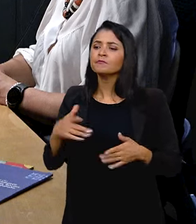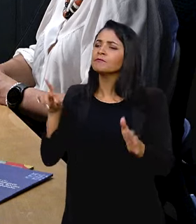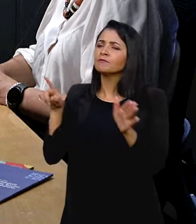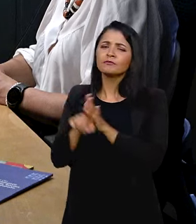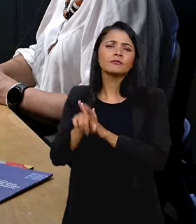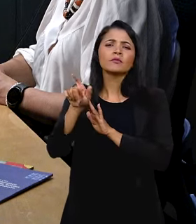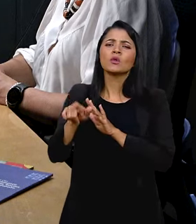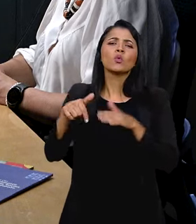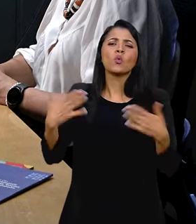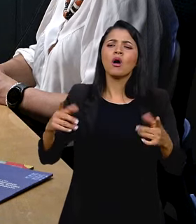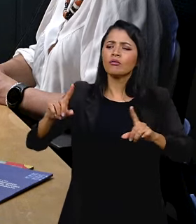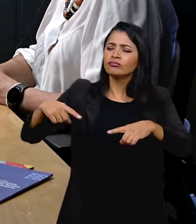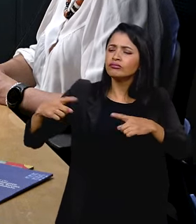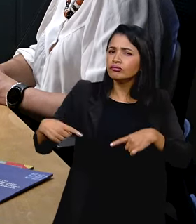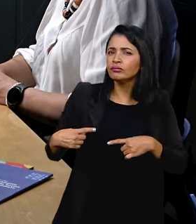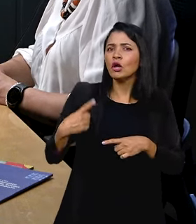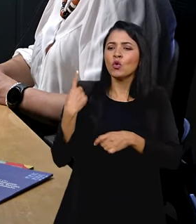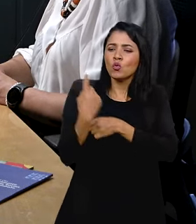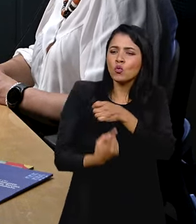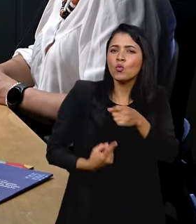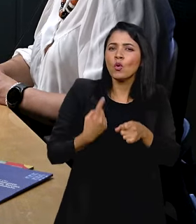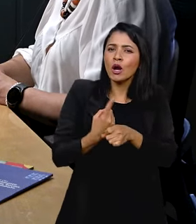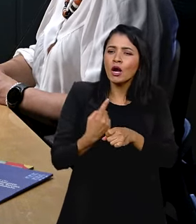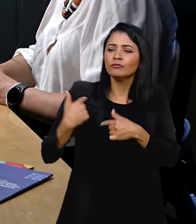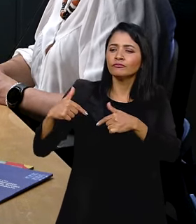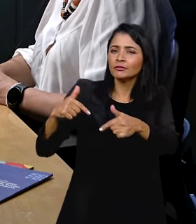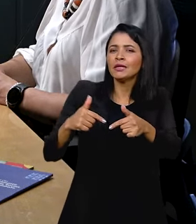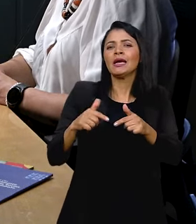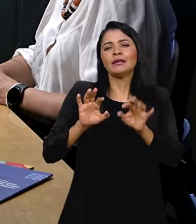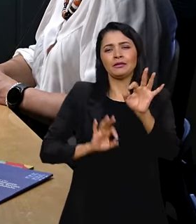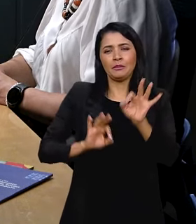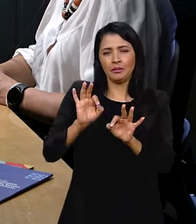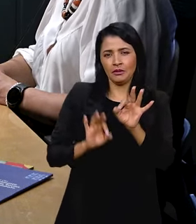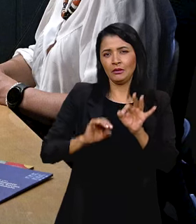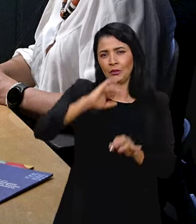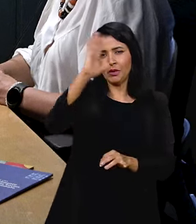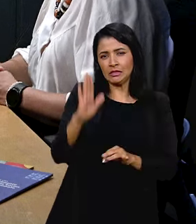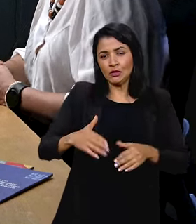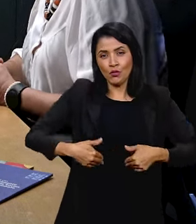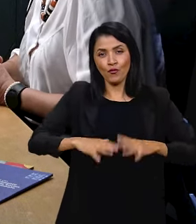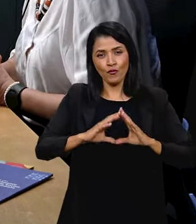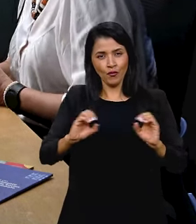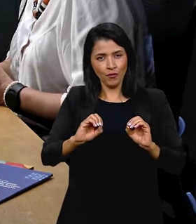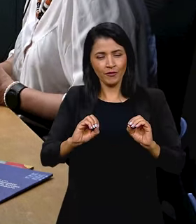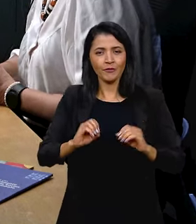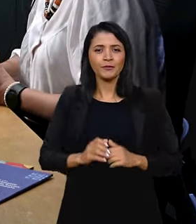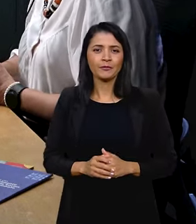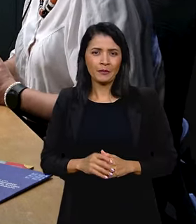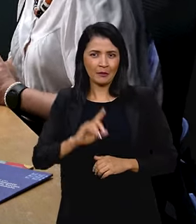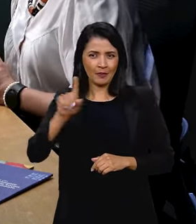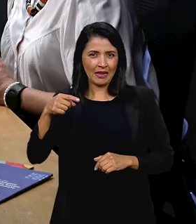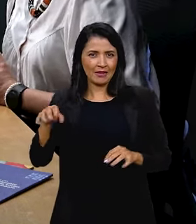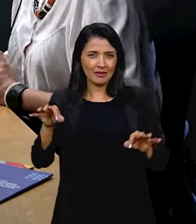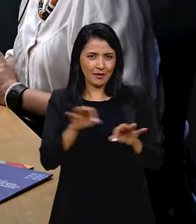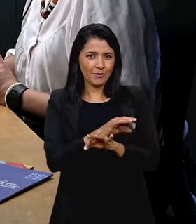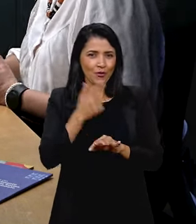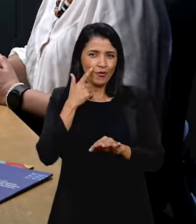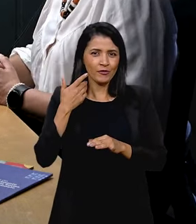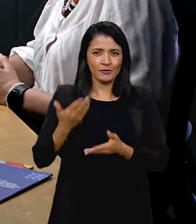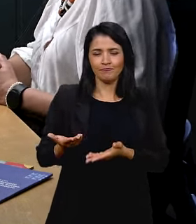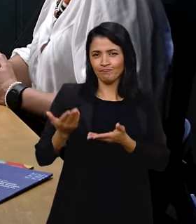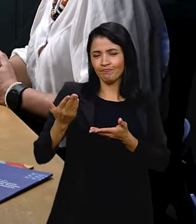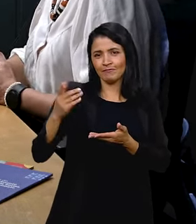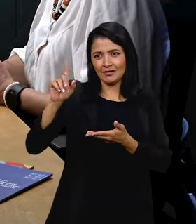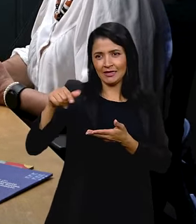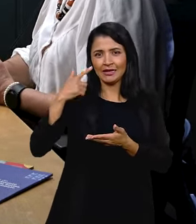bom secretária Quais são os desafios depois de um ano de implementação do Plano Brasil sem fome então acho que depois desse